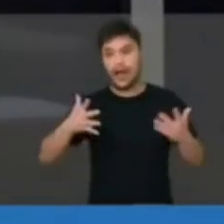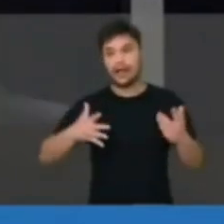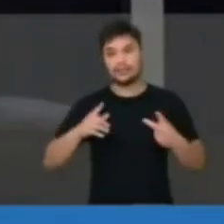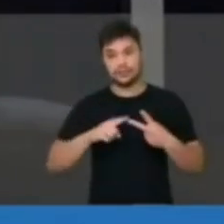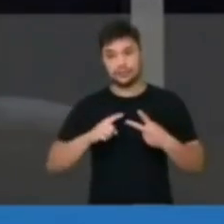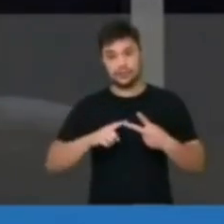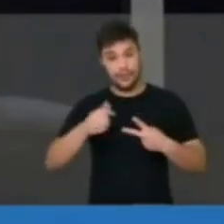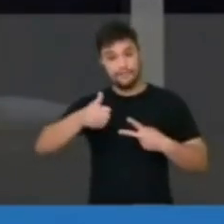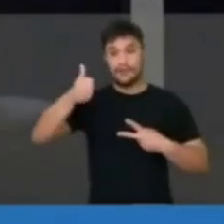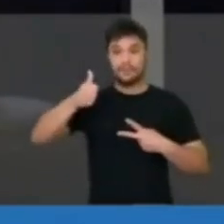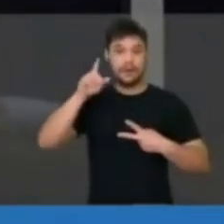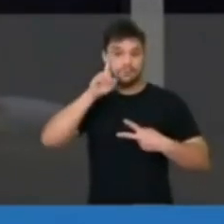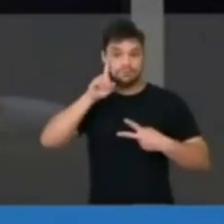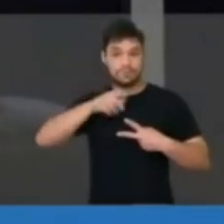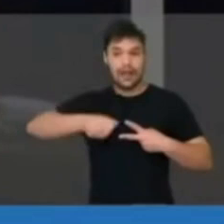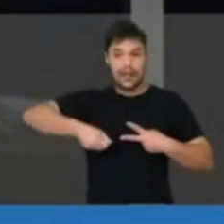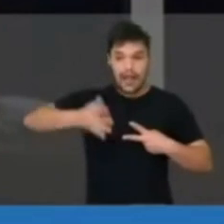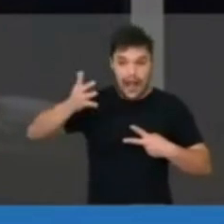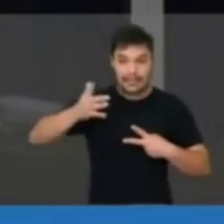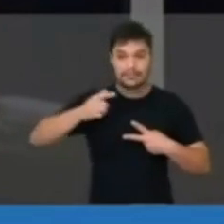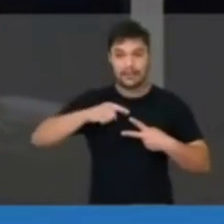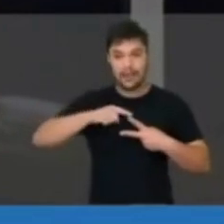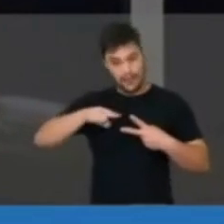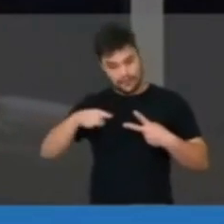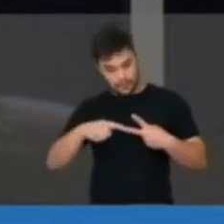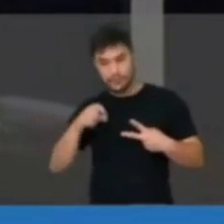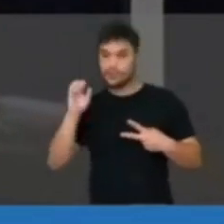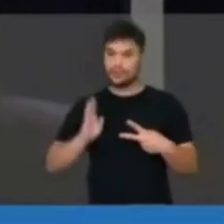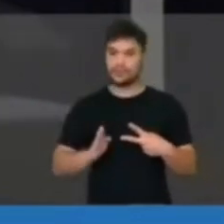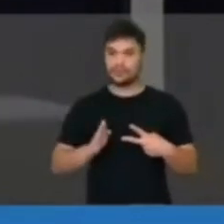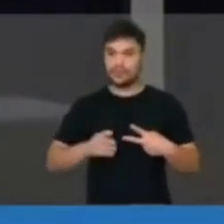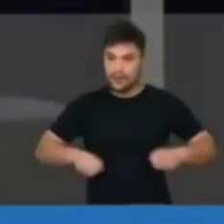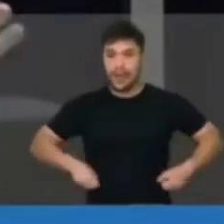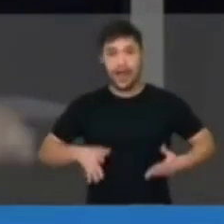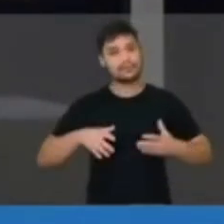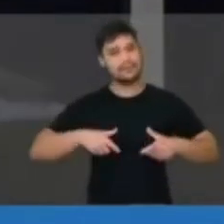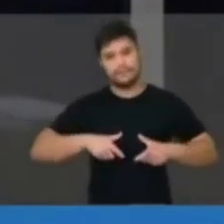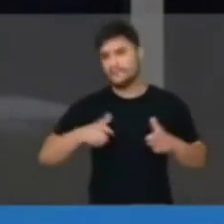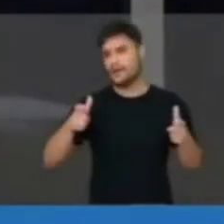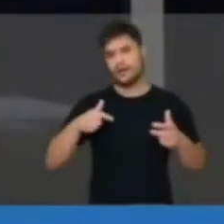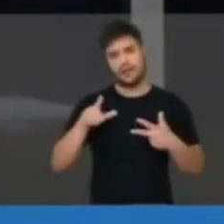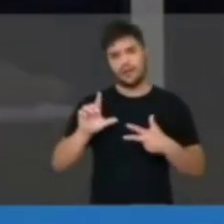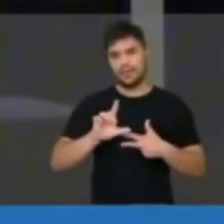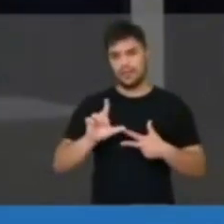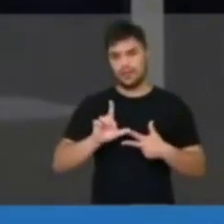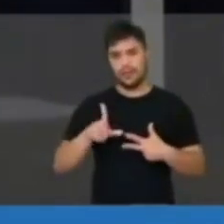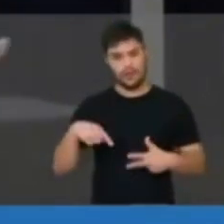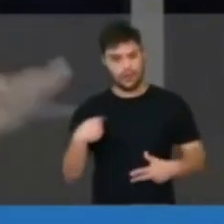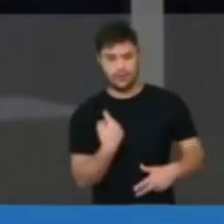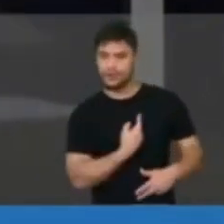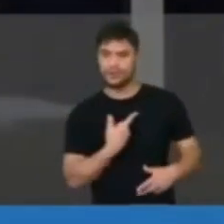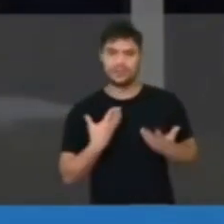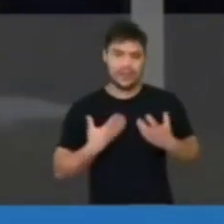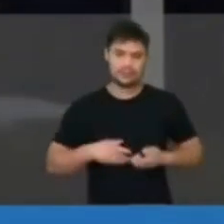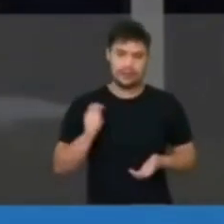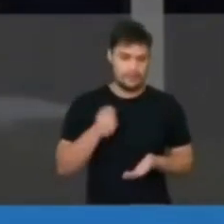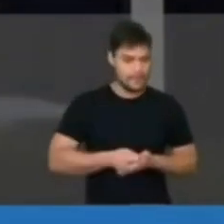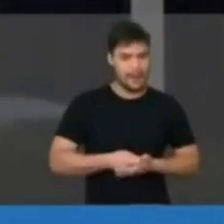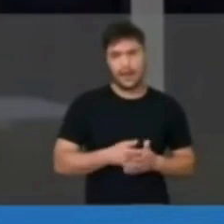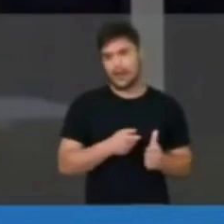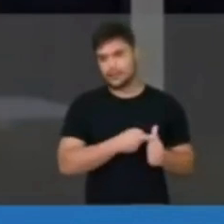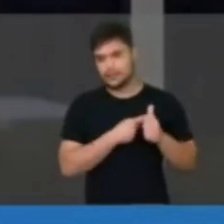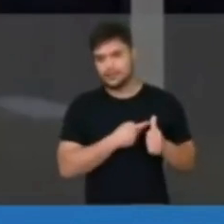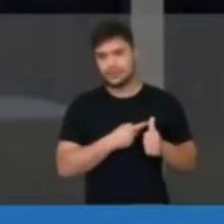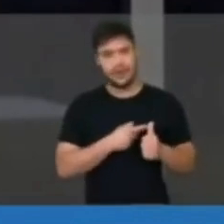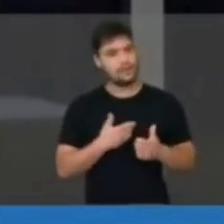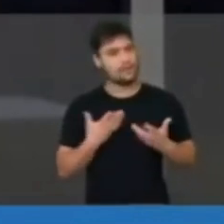perdemos para os Estados Unidos em gastos públicos com o parlamento. O povo brasileiro não aguenta mais pagar conta e não vai aceitar o aumento no